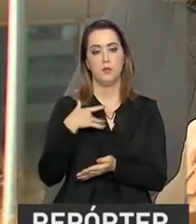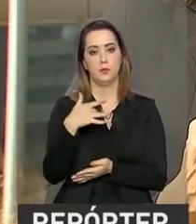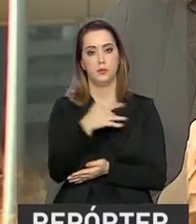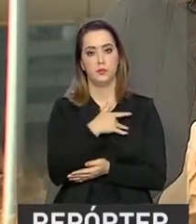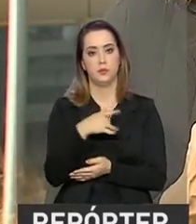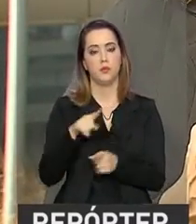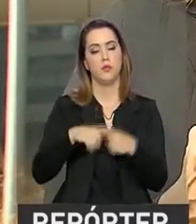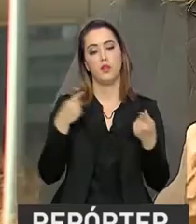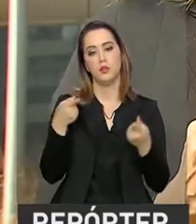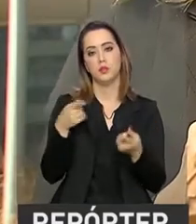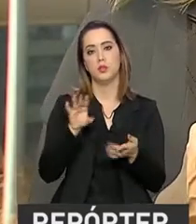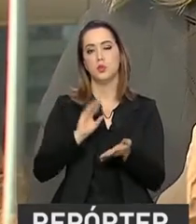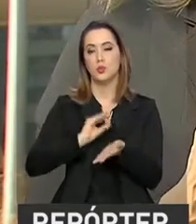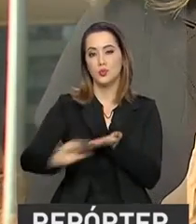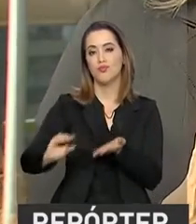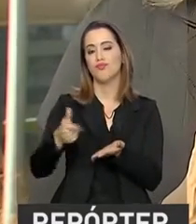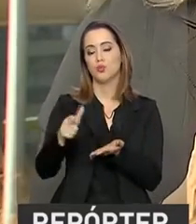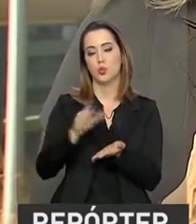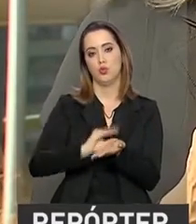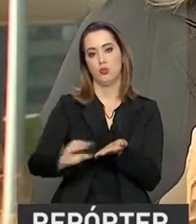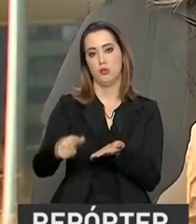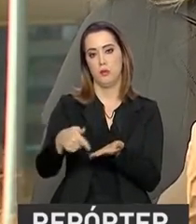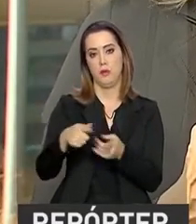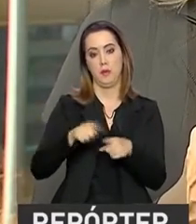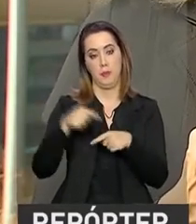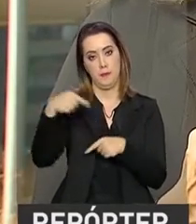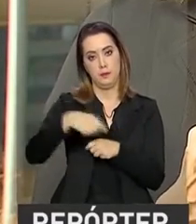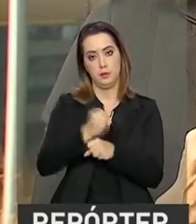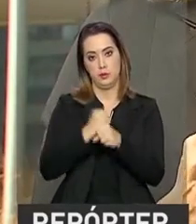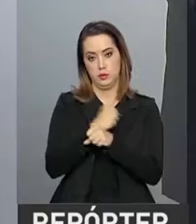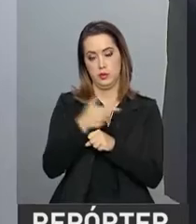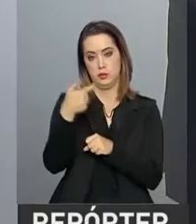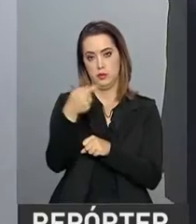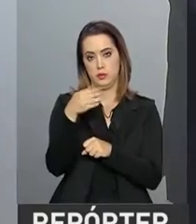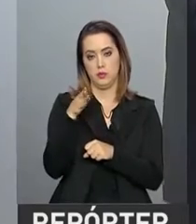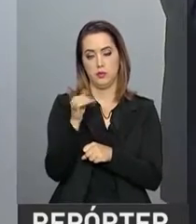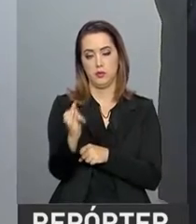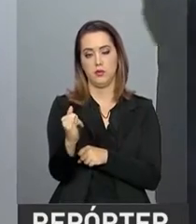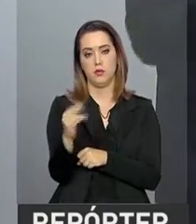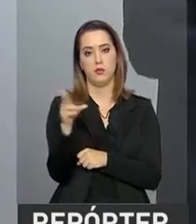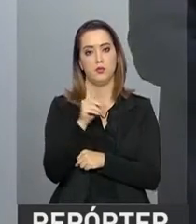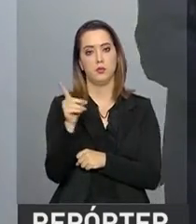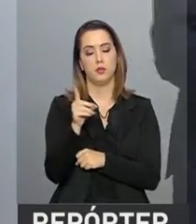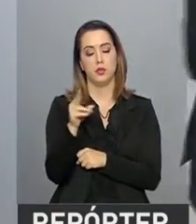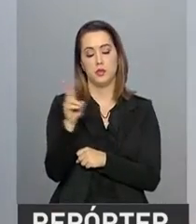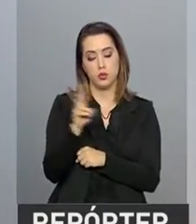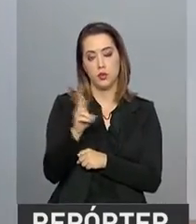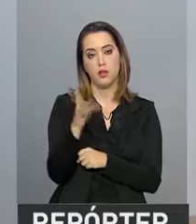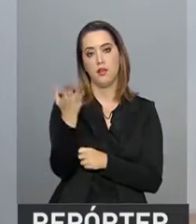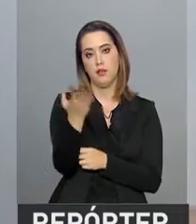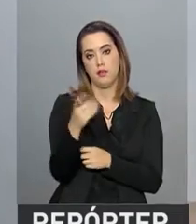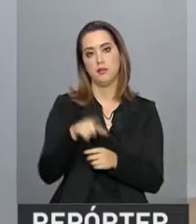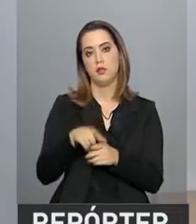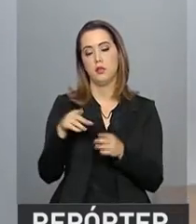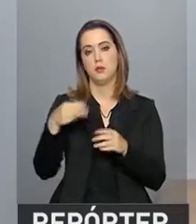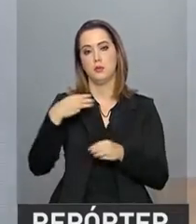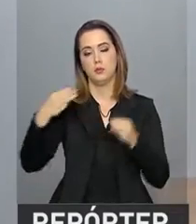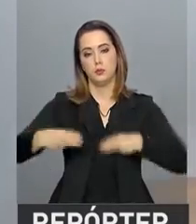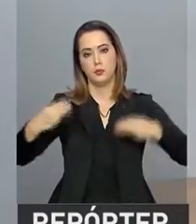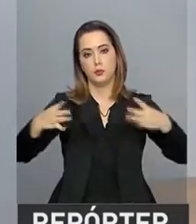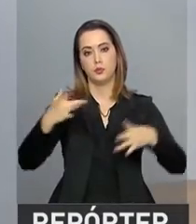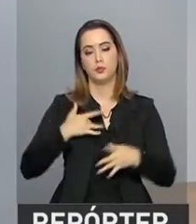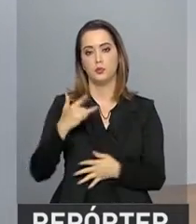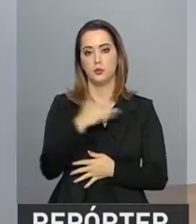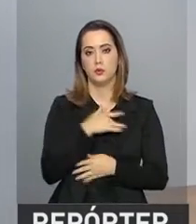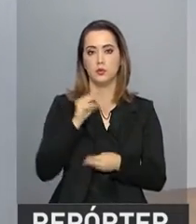estados e municípios para esse ano a previsão é de 7 bilhões de reais o Ministério da Saúde vai alimentar a plataforma com